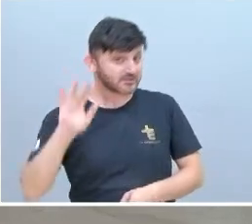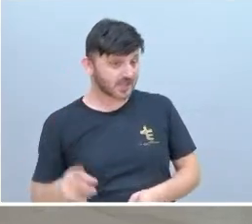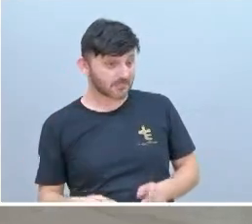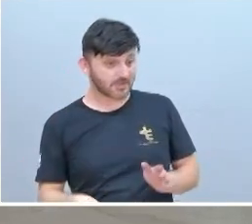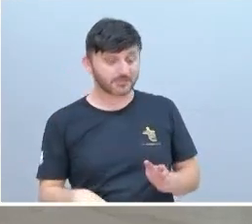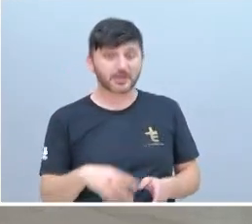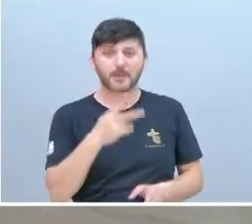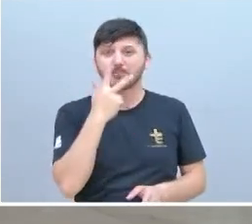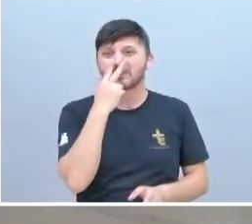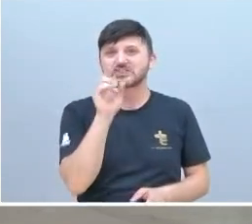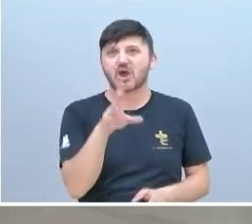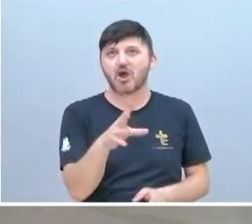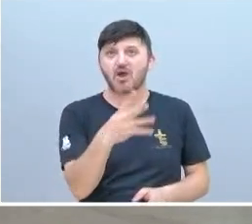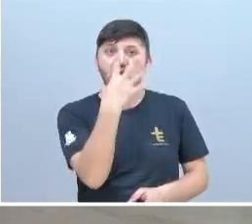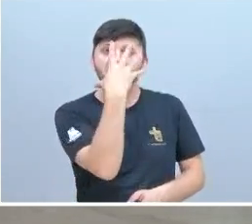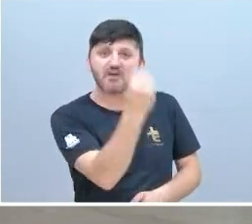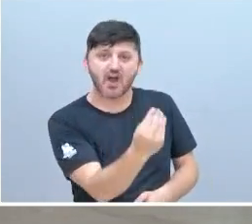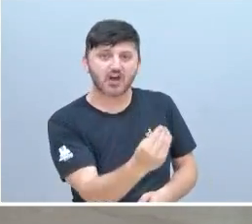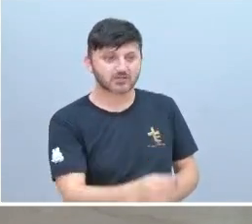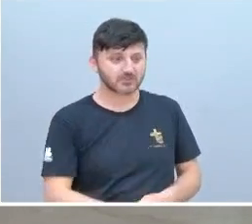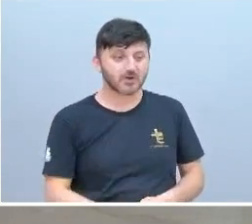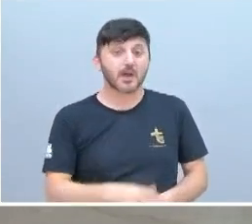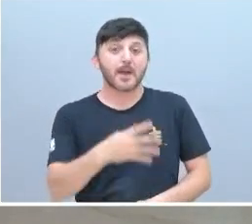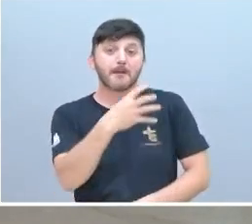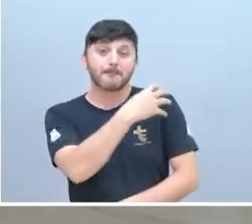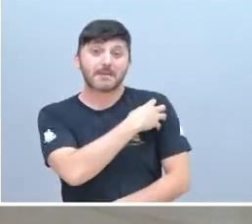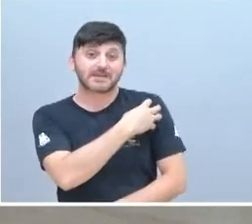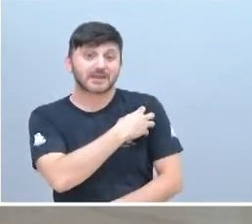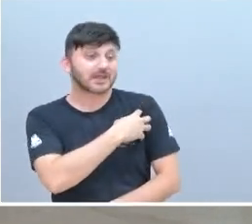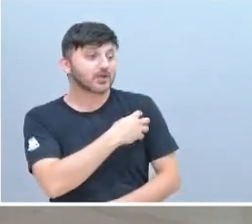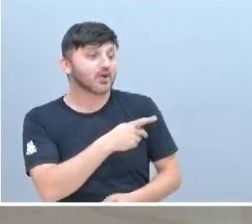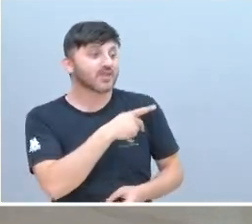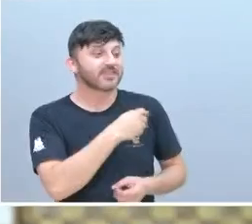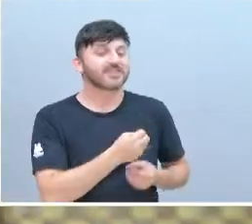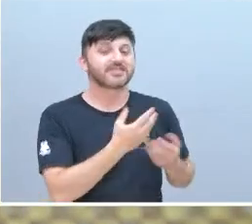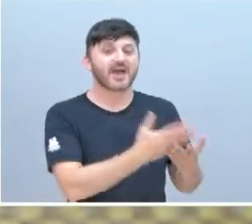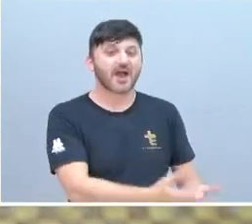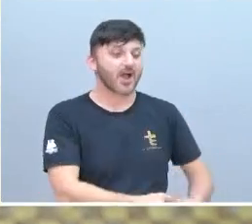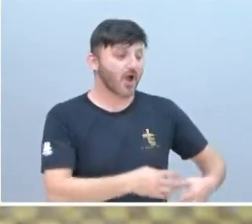no álbum, uma obrigação de dar roupa para a criança e fazer um almoço.